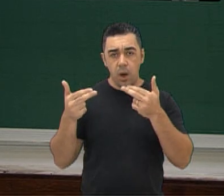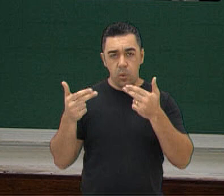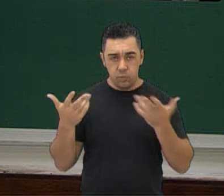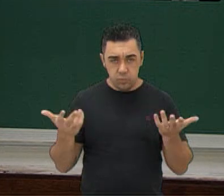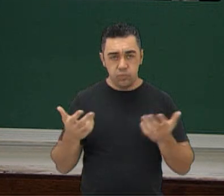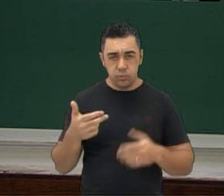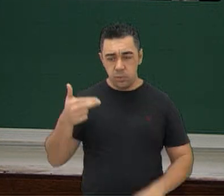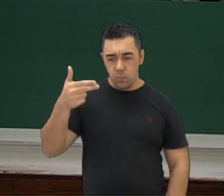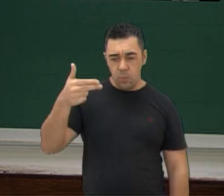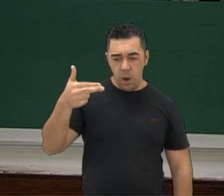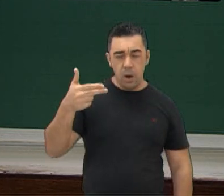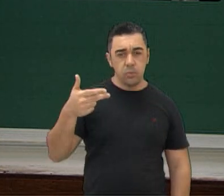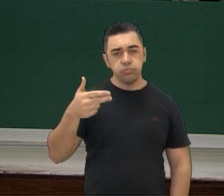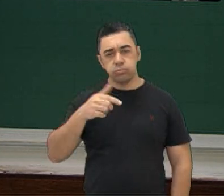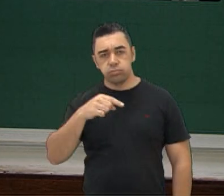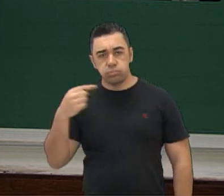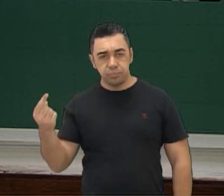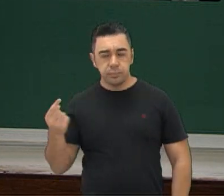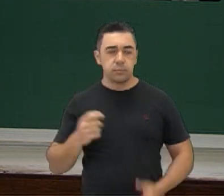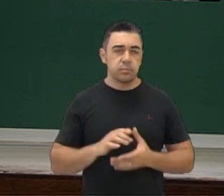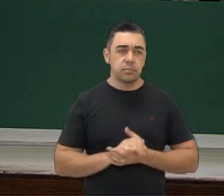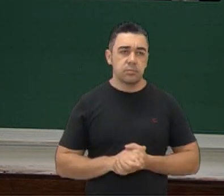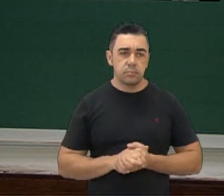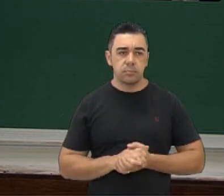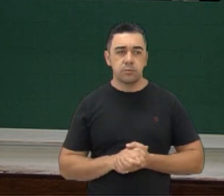seria a igualdade entre os dois lados.